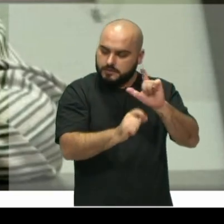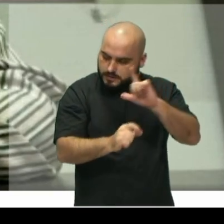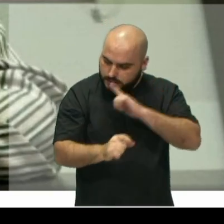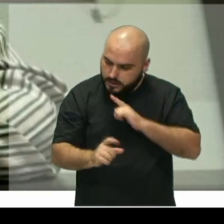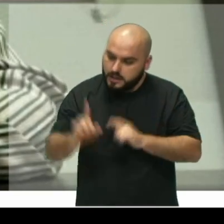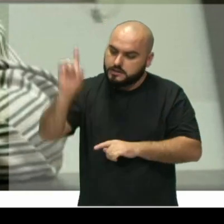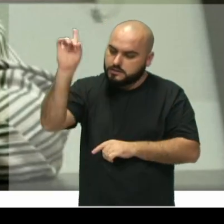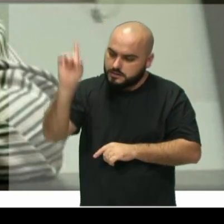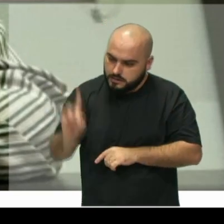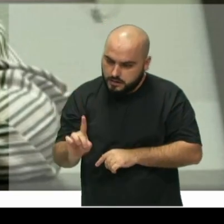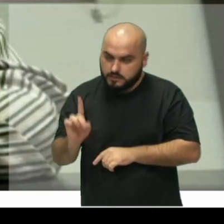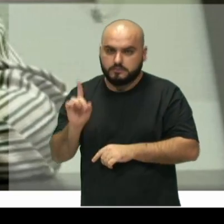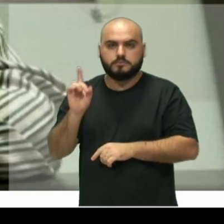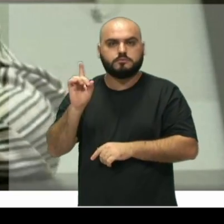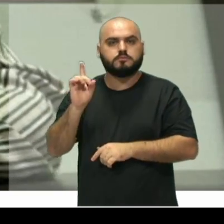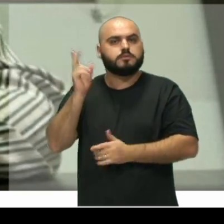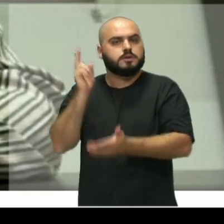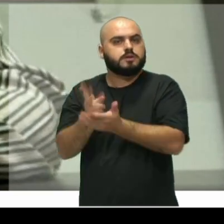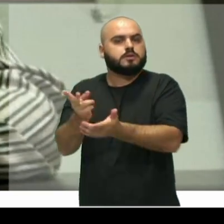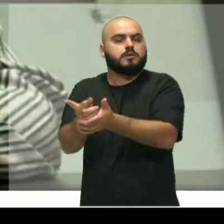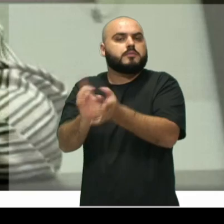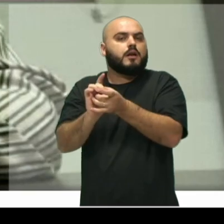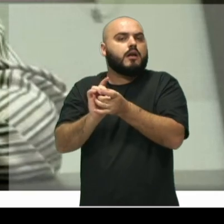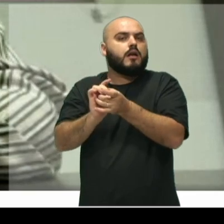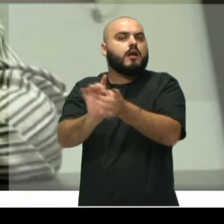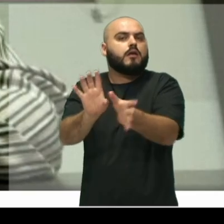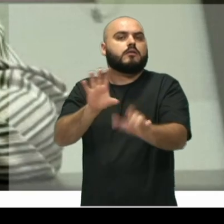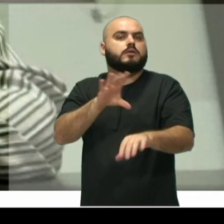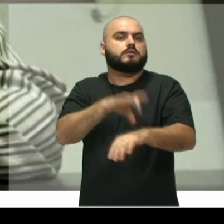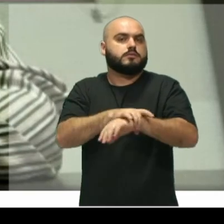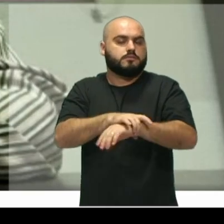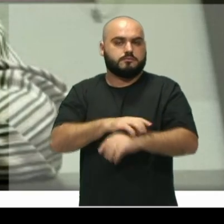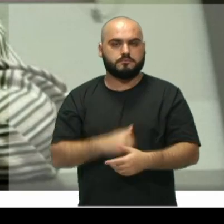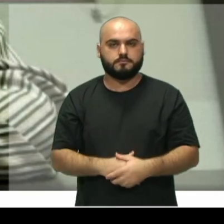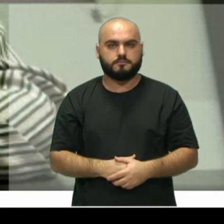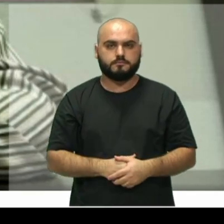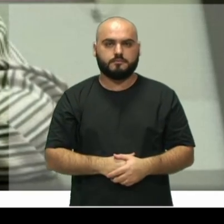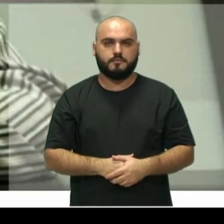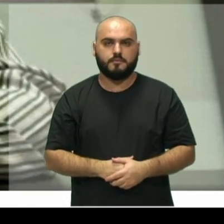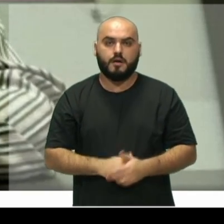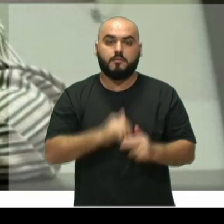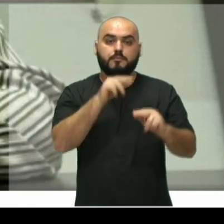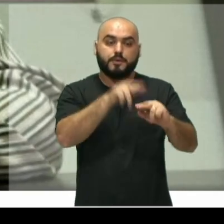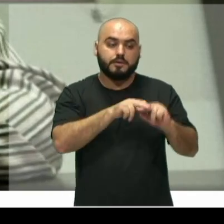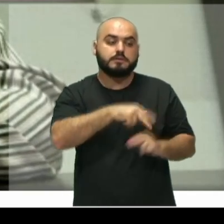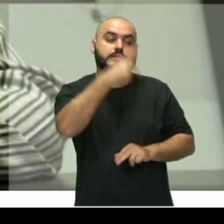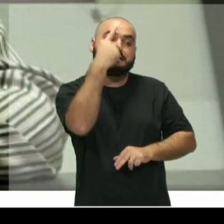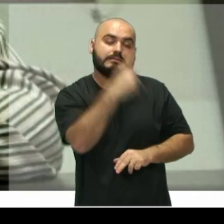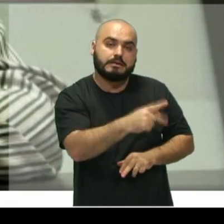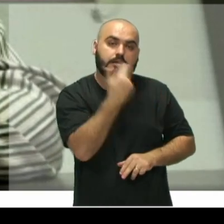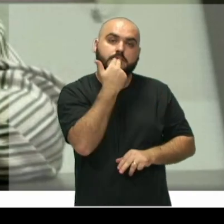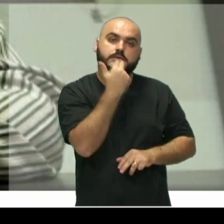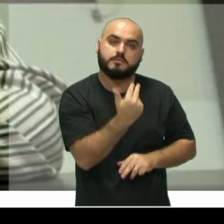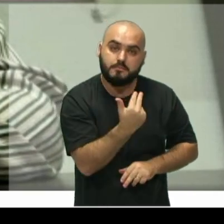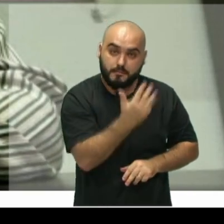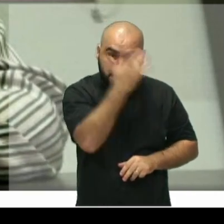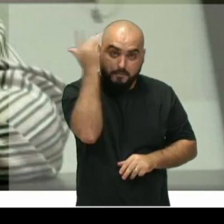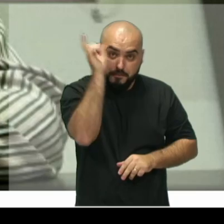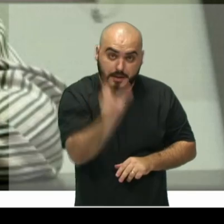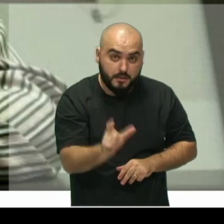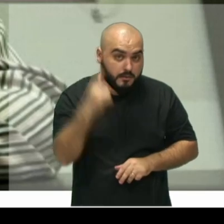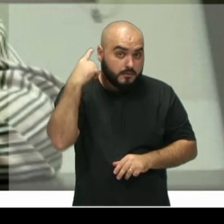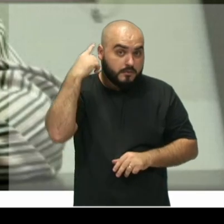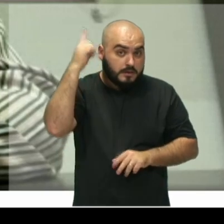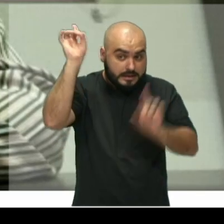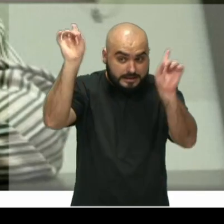dirigir a qualquer lugar com a nossa autonomia e segurança. Então, o desenho universal ele vem para esse sentido, para que nós, pessoas com deficiência, mas